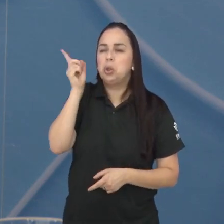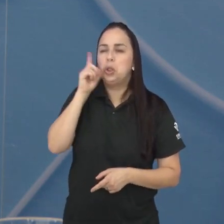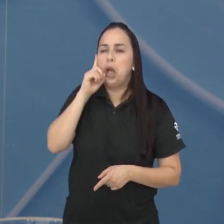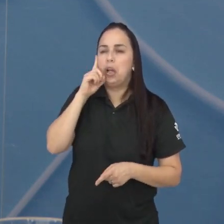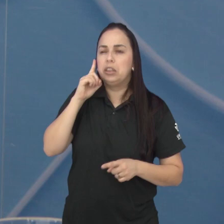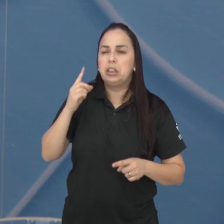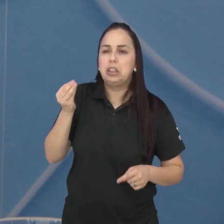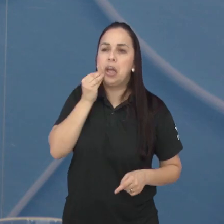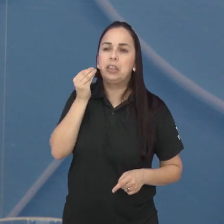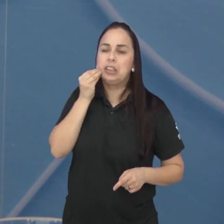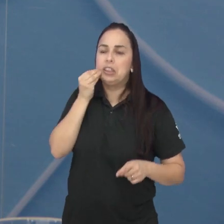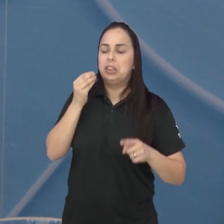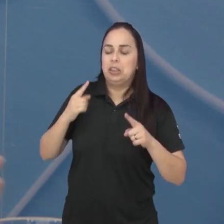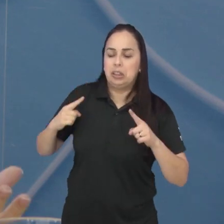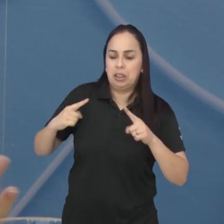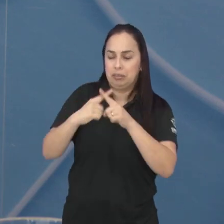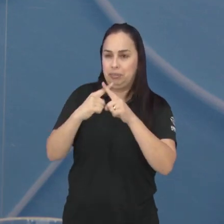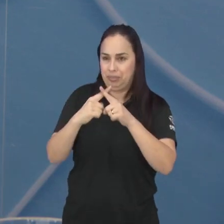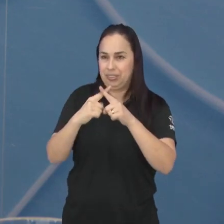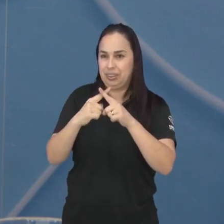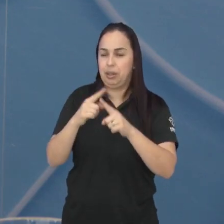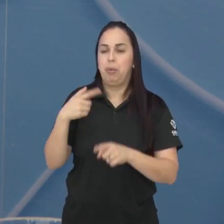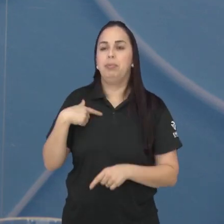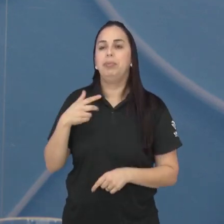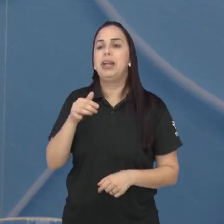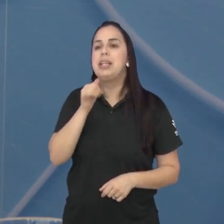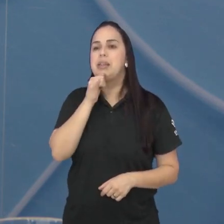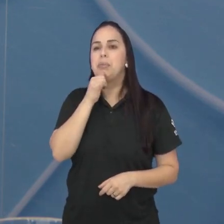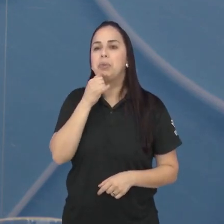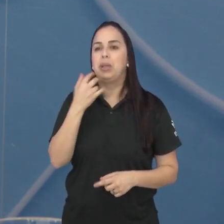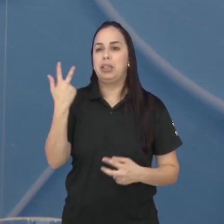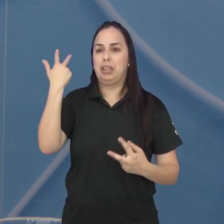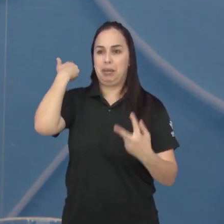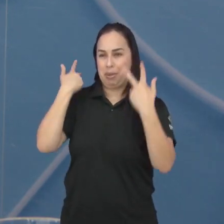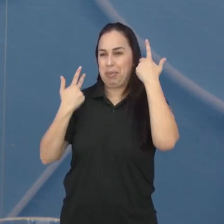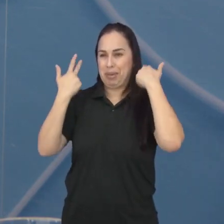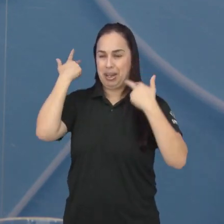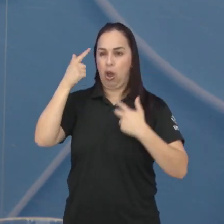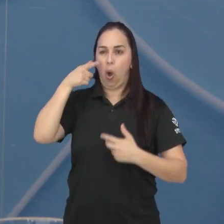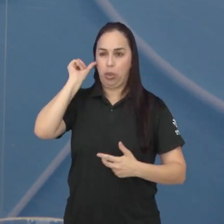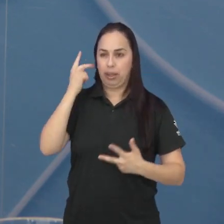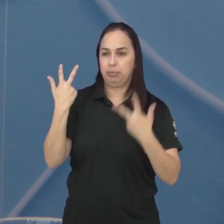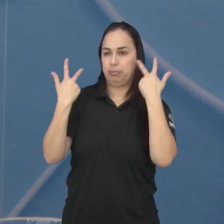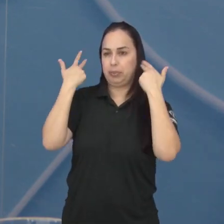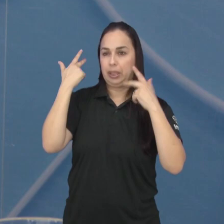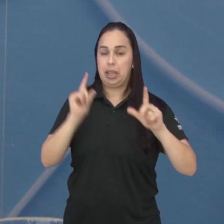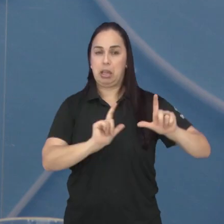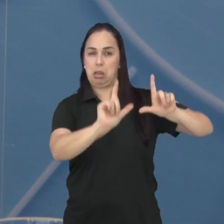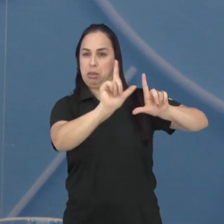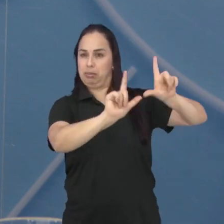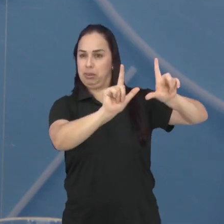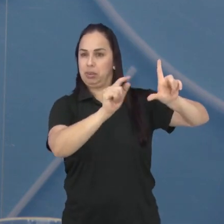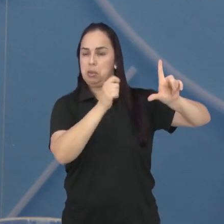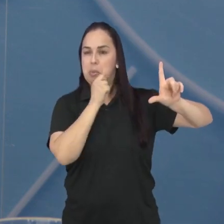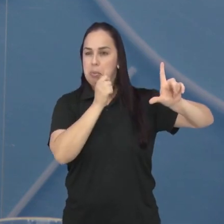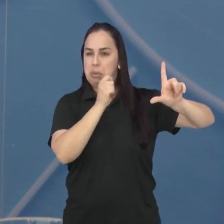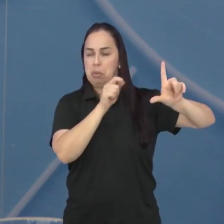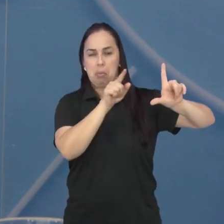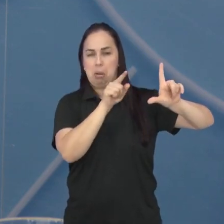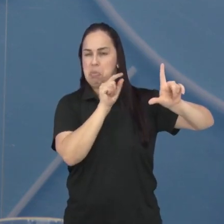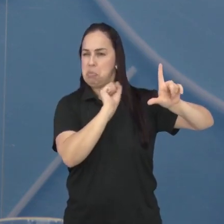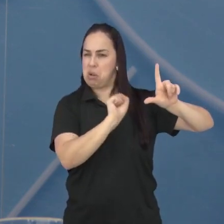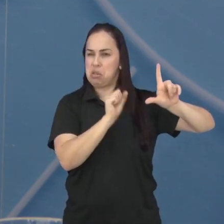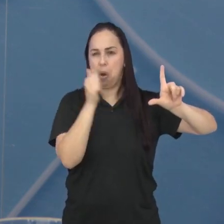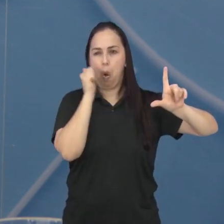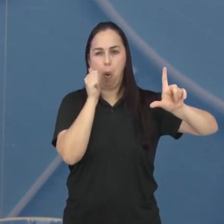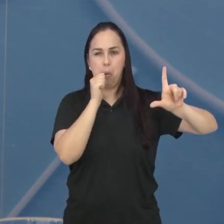sabe? Então você vê no dia a dia. Ontem eu tava na cabeleireira, a televisão passando lá uma notícia que poderia ser um homem, uma mulher, qualquer